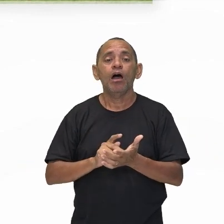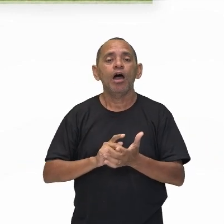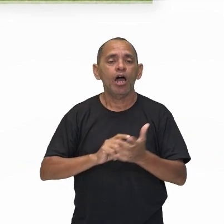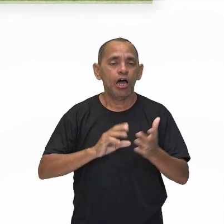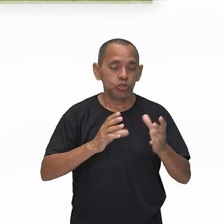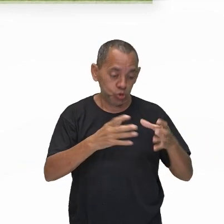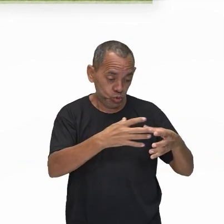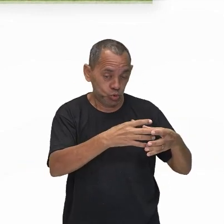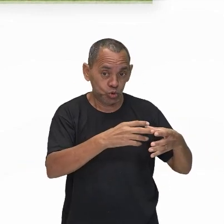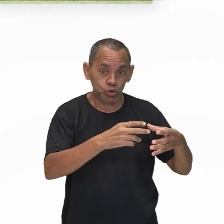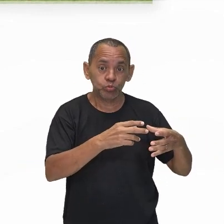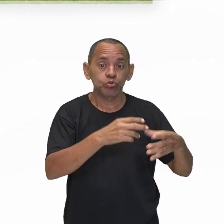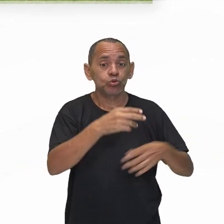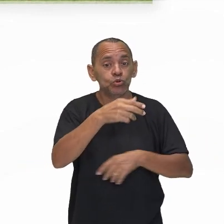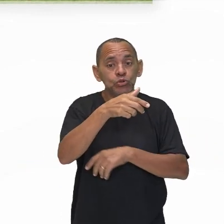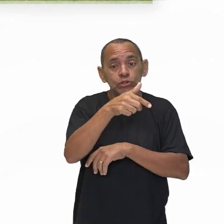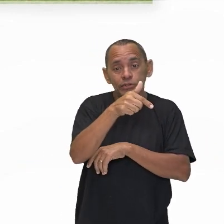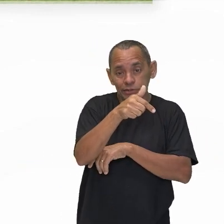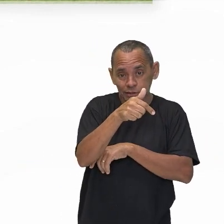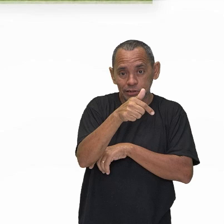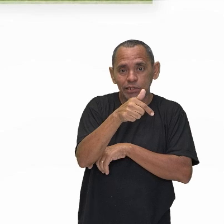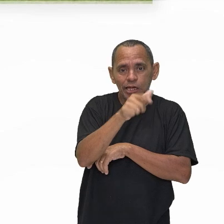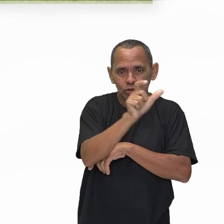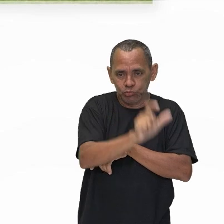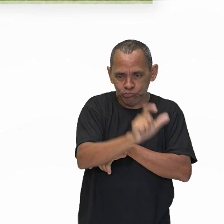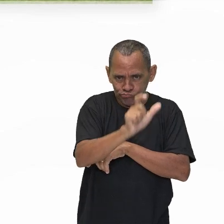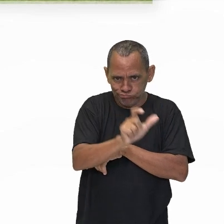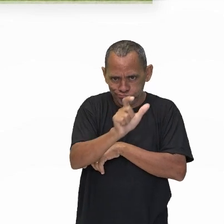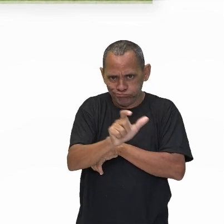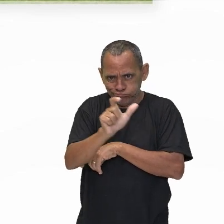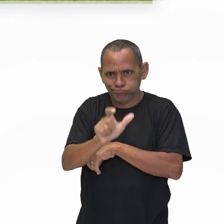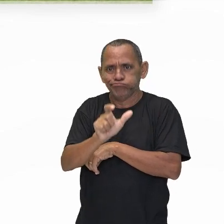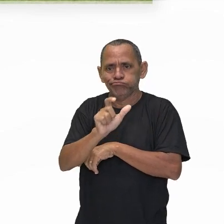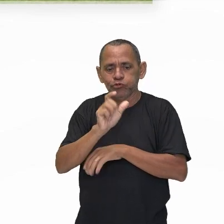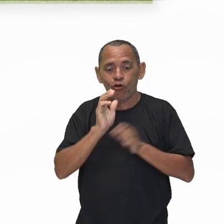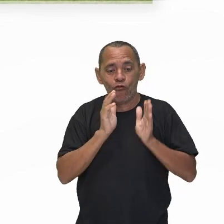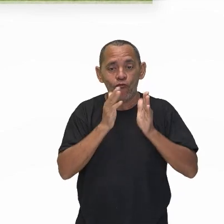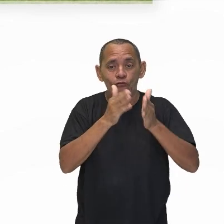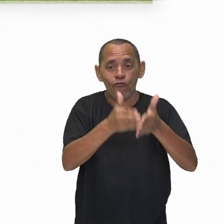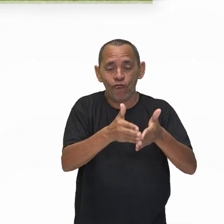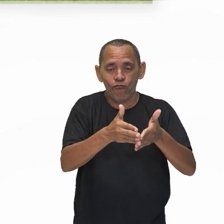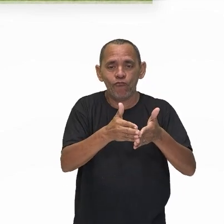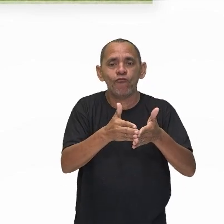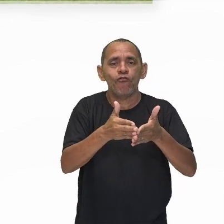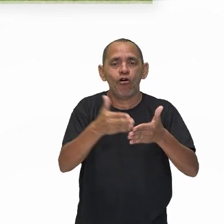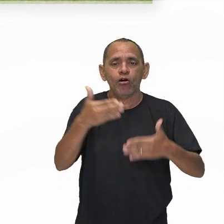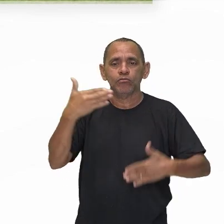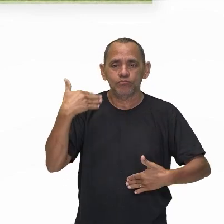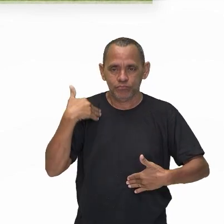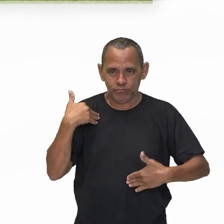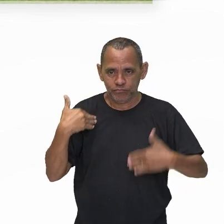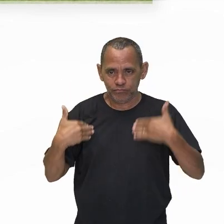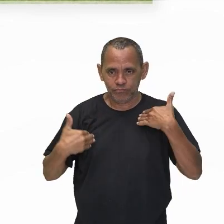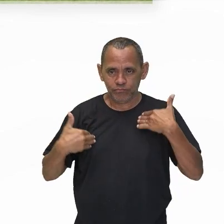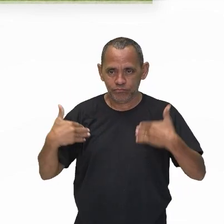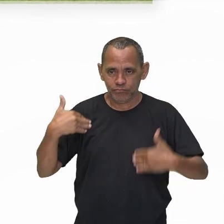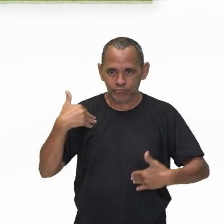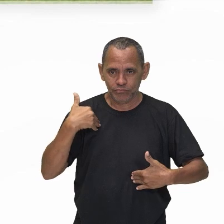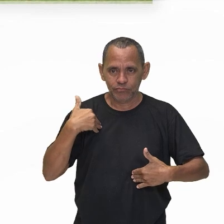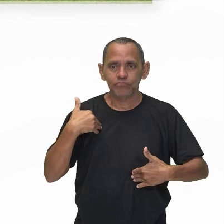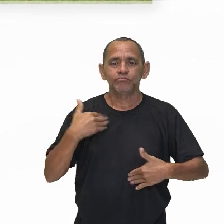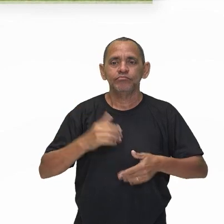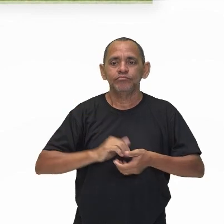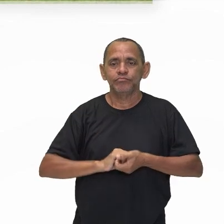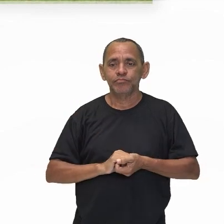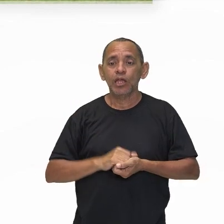7? É uma modalidade específica para jogadores com paralisia cerebral. Mas